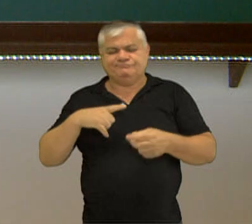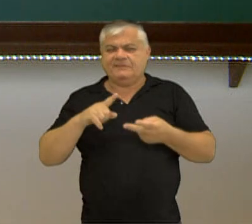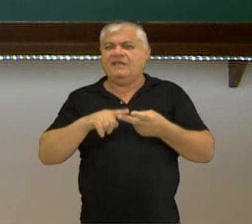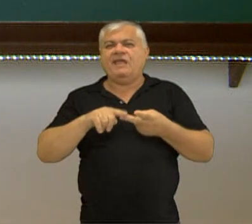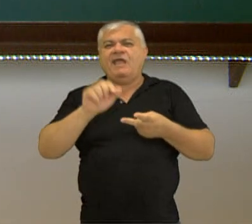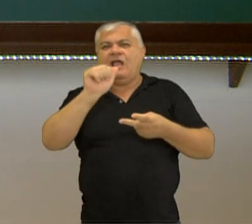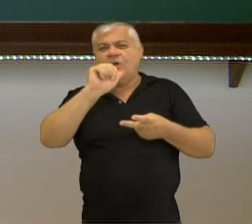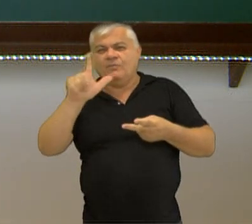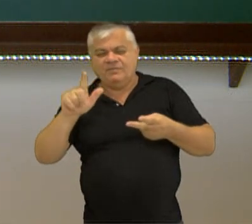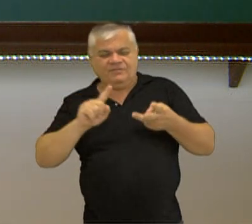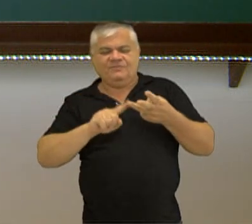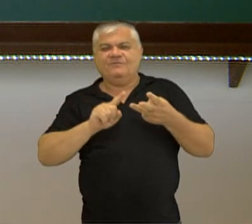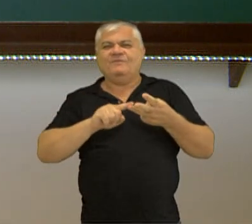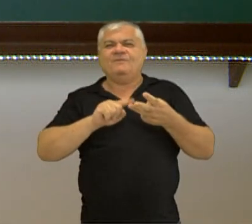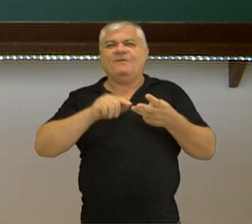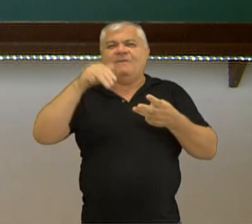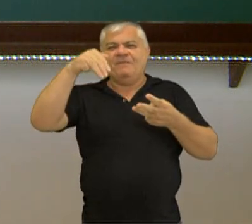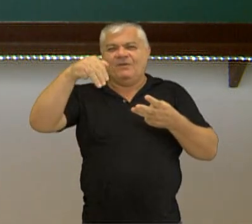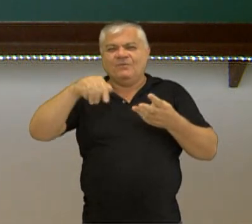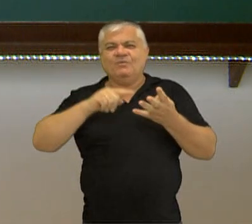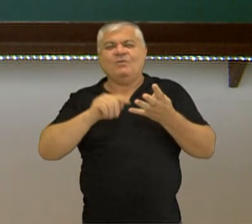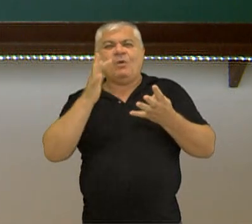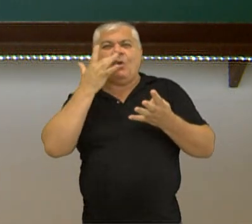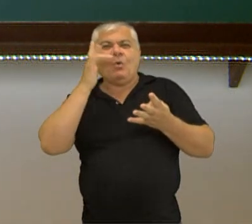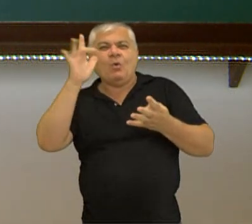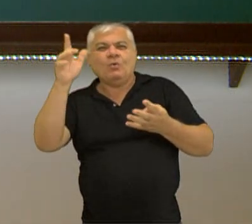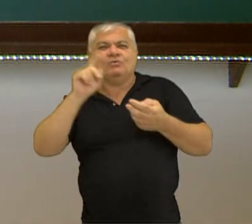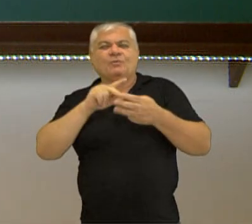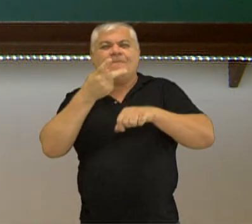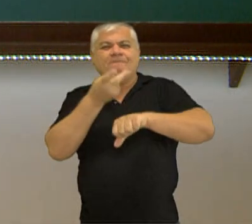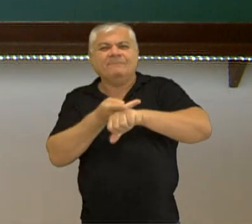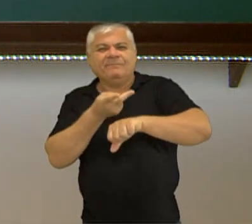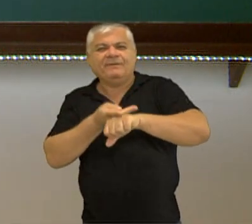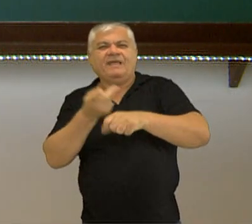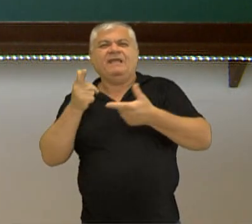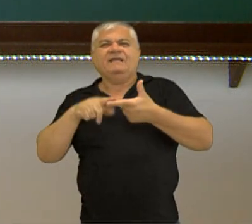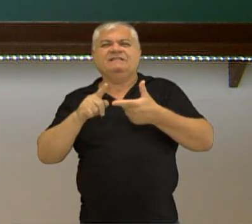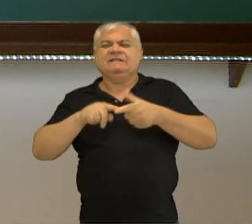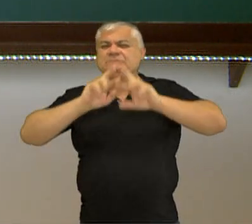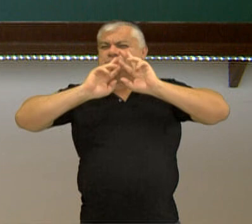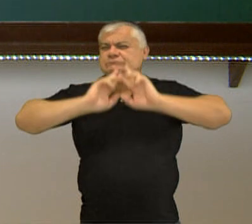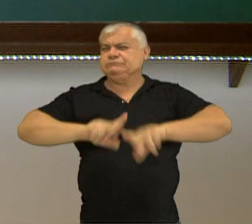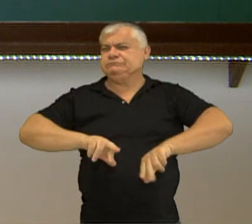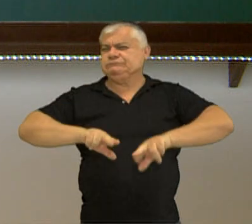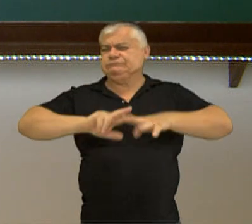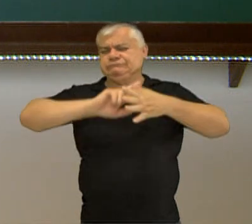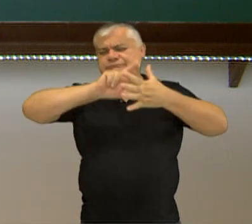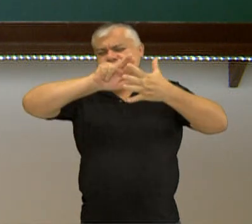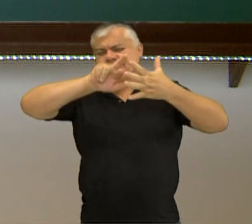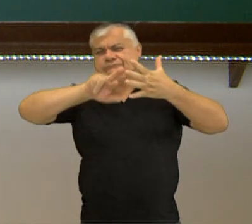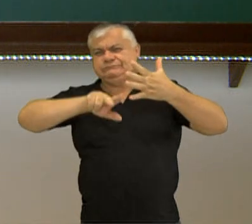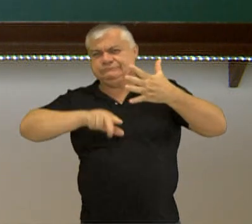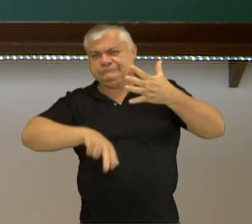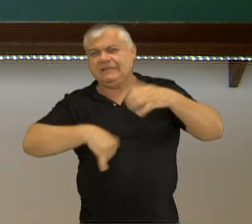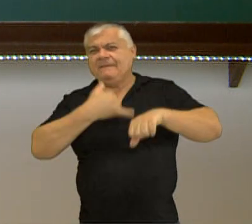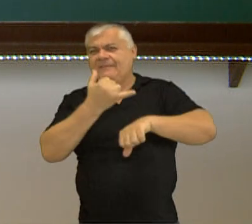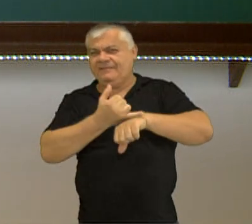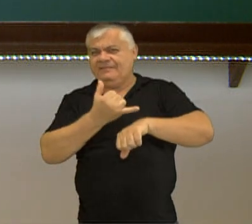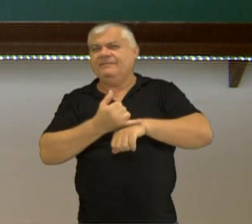nós temos mercúrio, nós temos ouro, nós temos a prata, nós temos o tungstênio, nós temos diversos